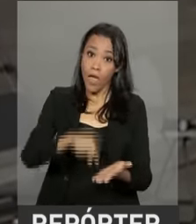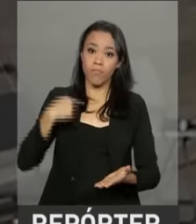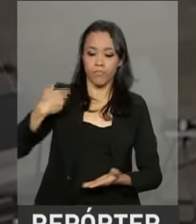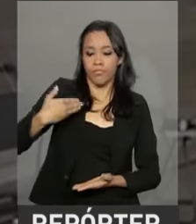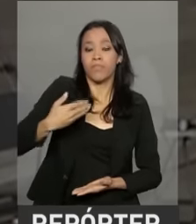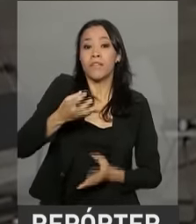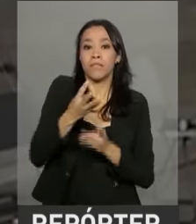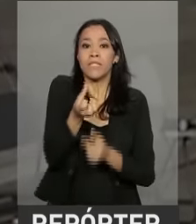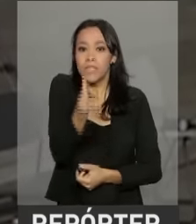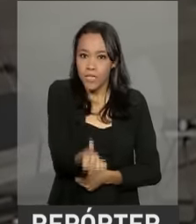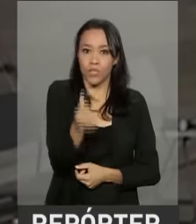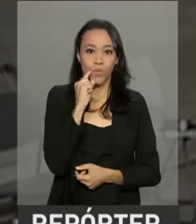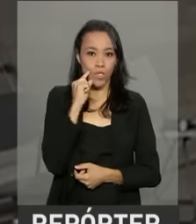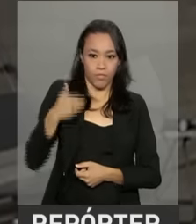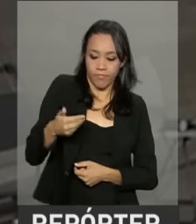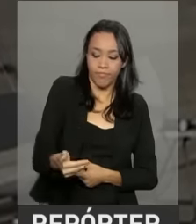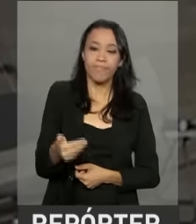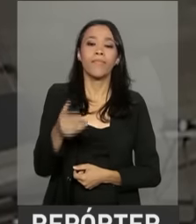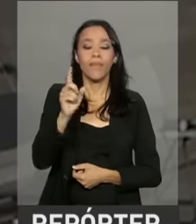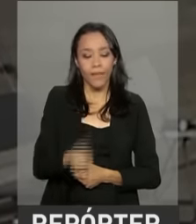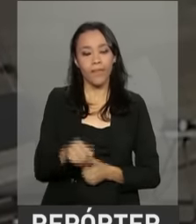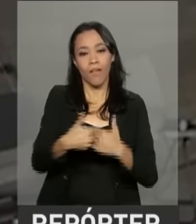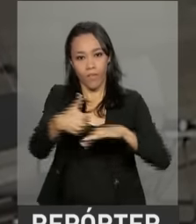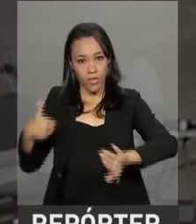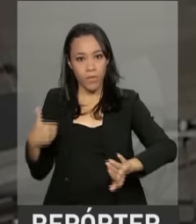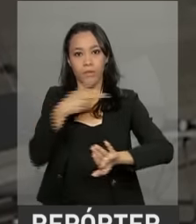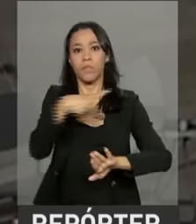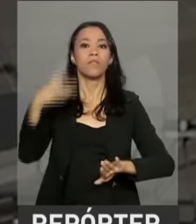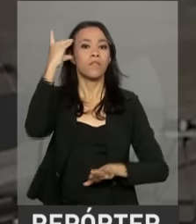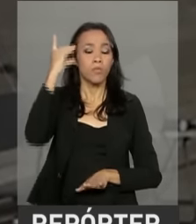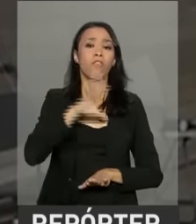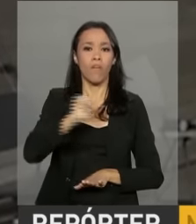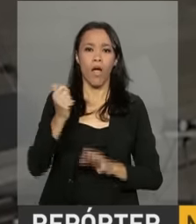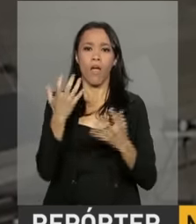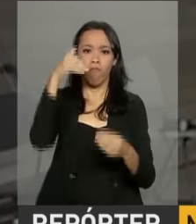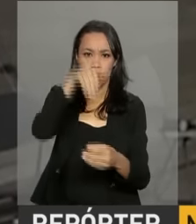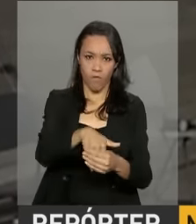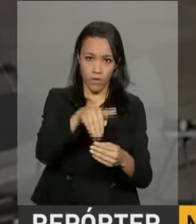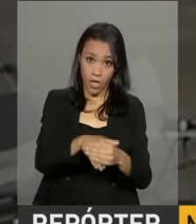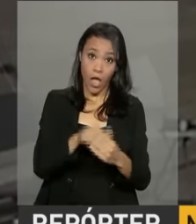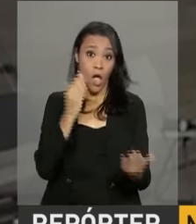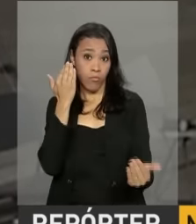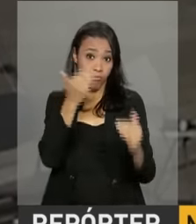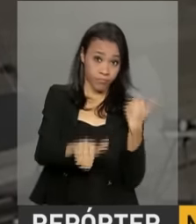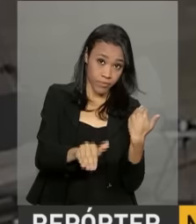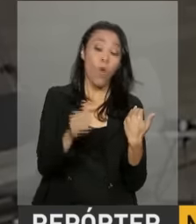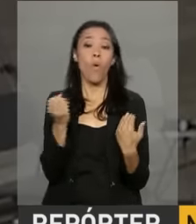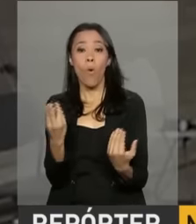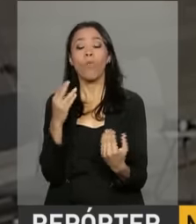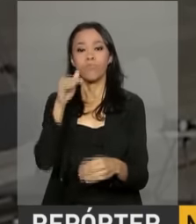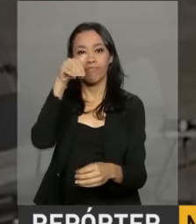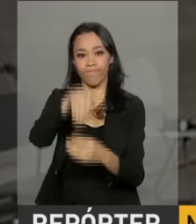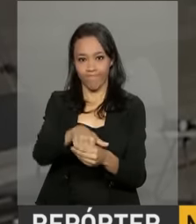último dia do julgamento da presidente afastada Dilma Rousseff os senadores vão votar contra o a favor do impeachment a